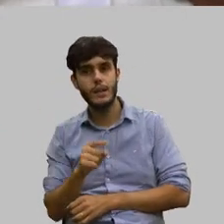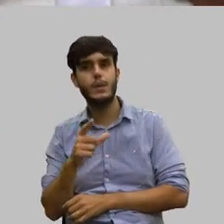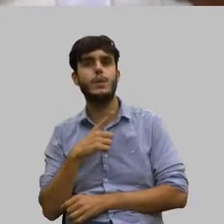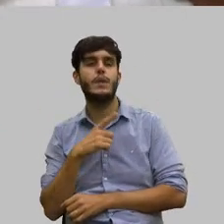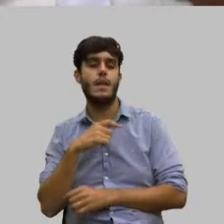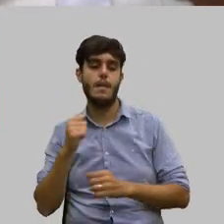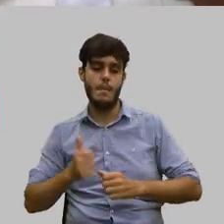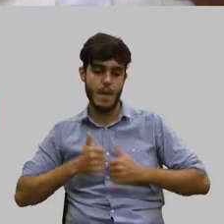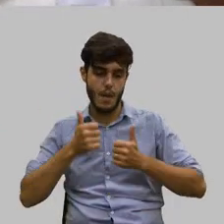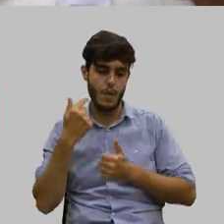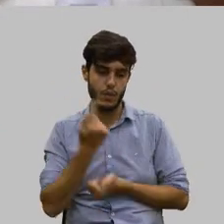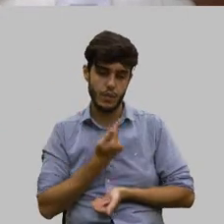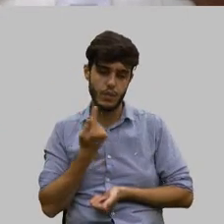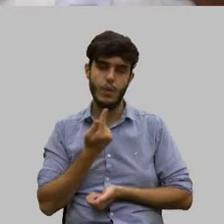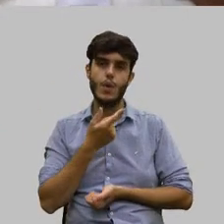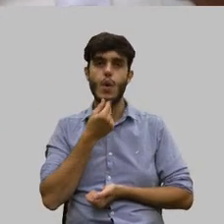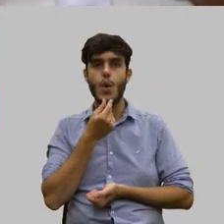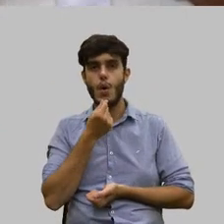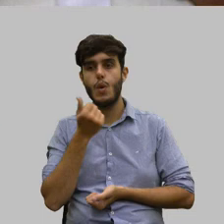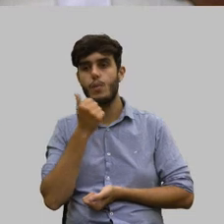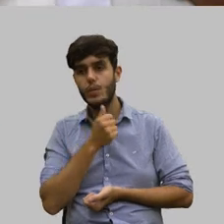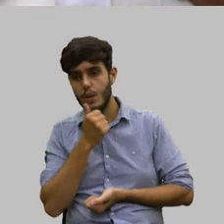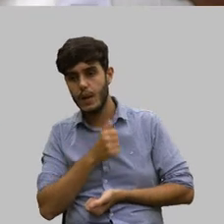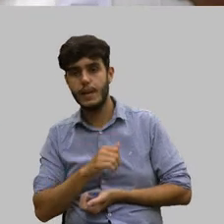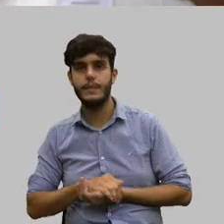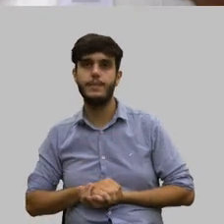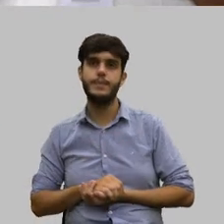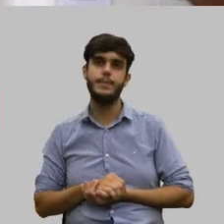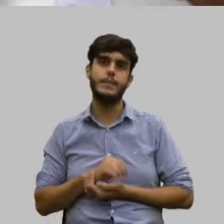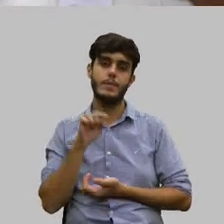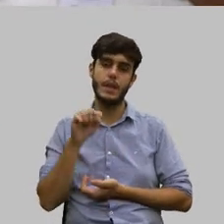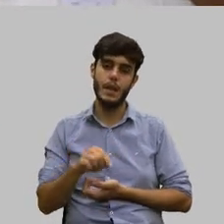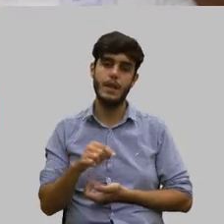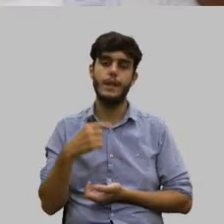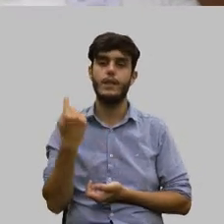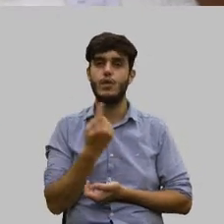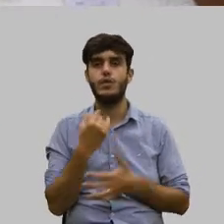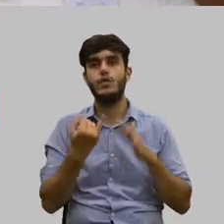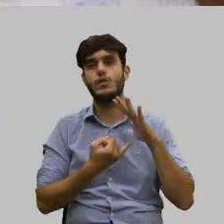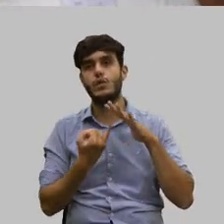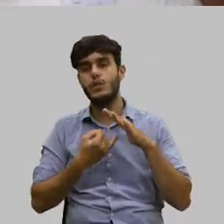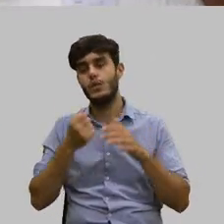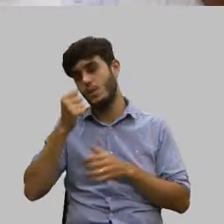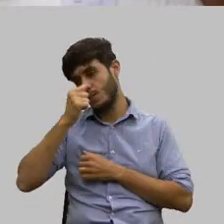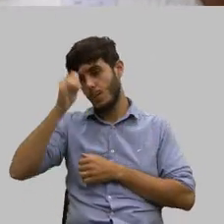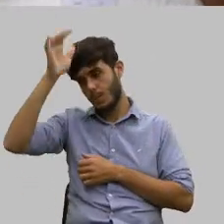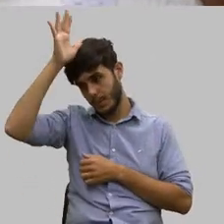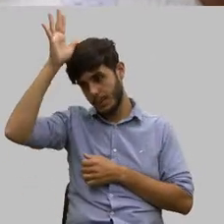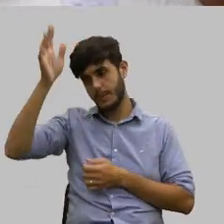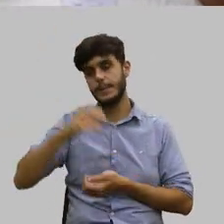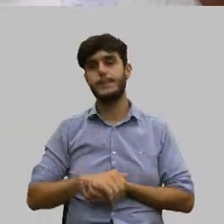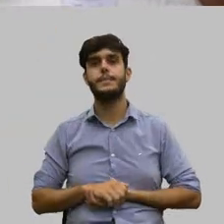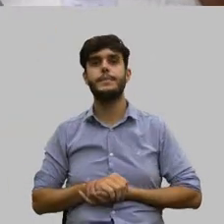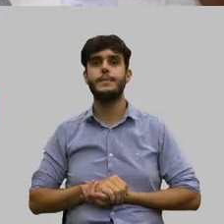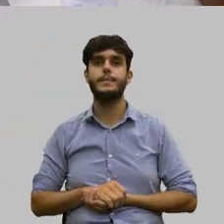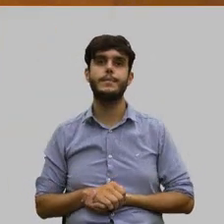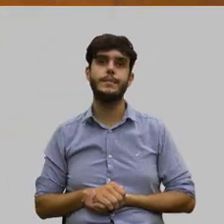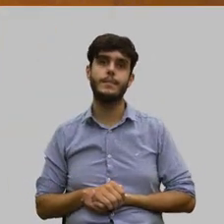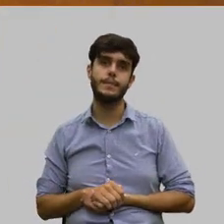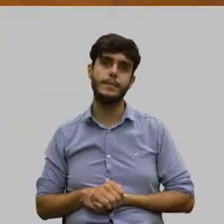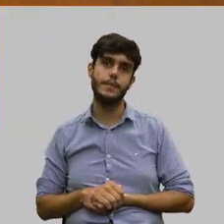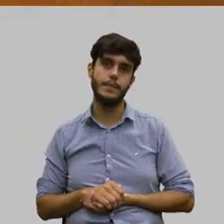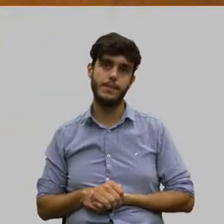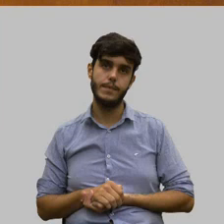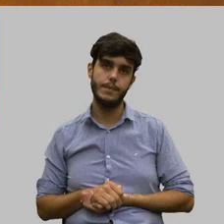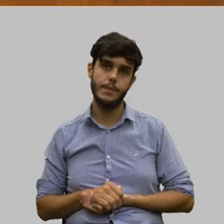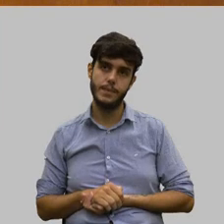melhor que são os homens e mulheres dessa nossa instituição Bombeiro Militar eh